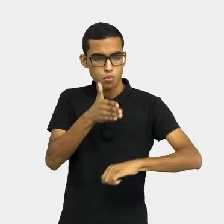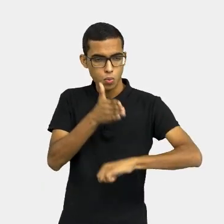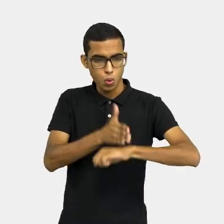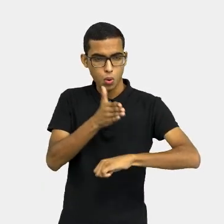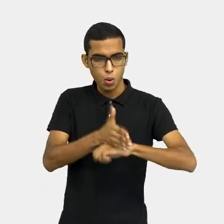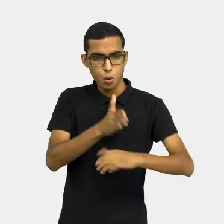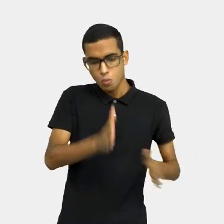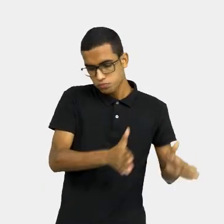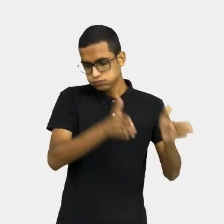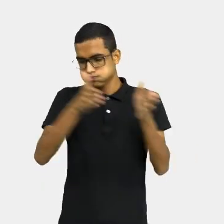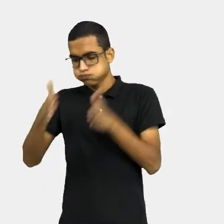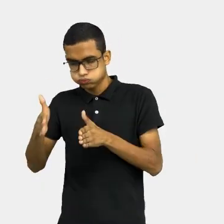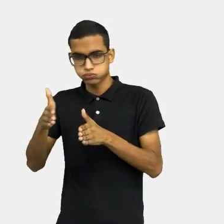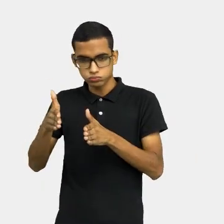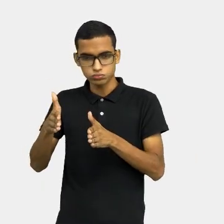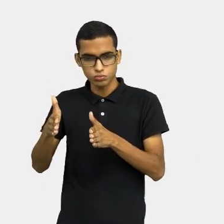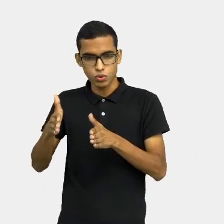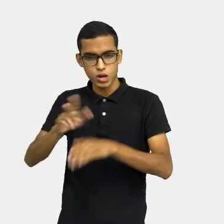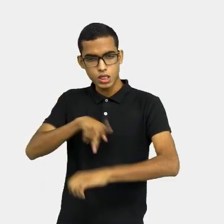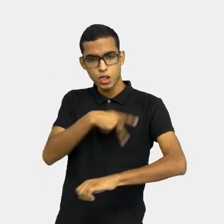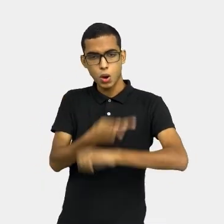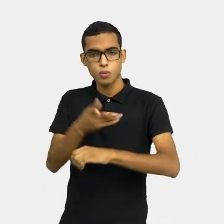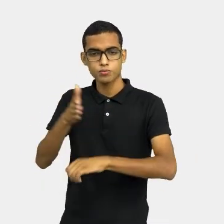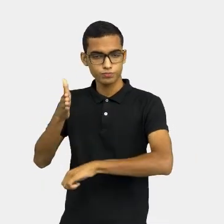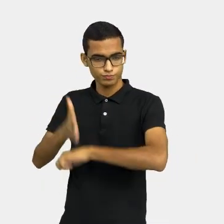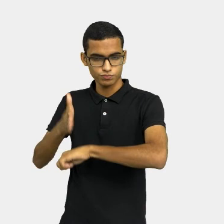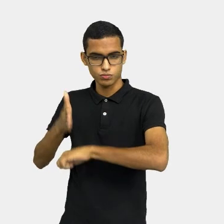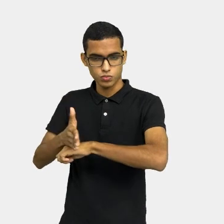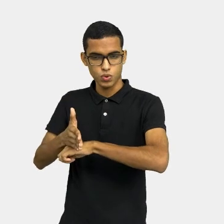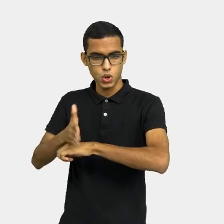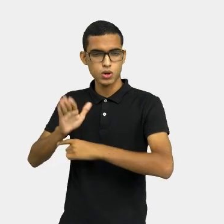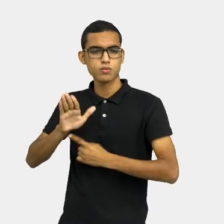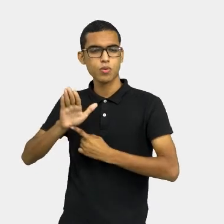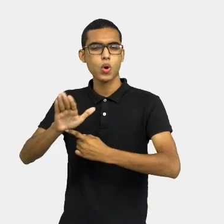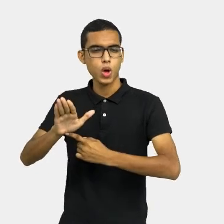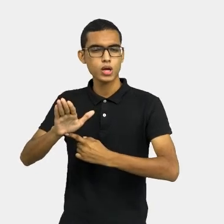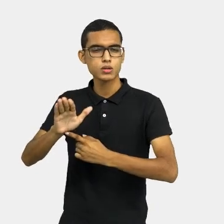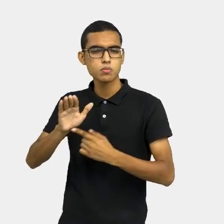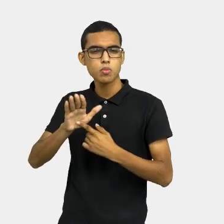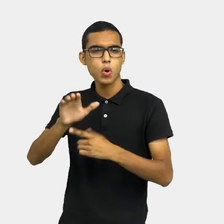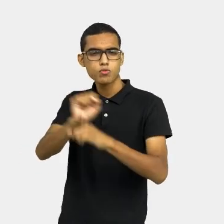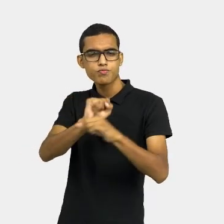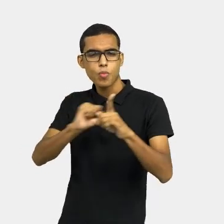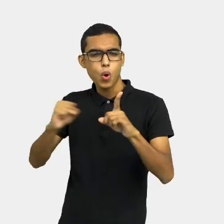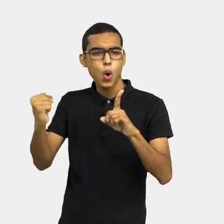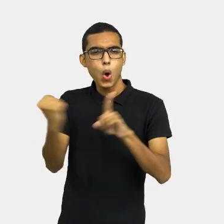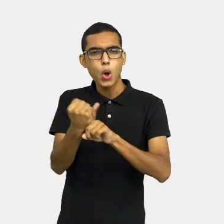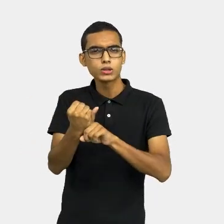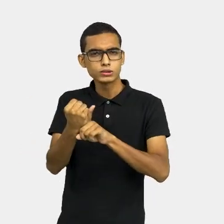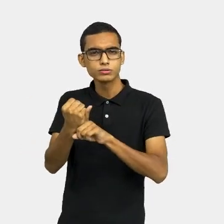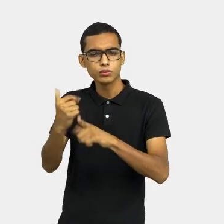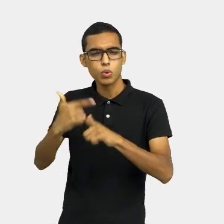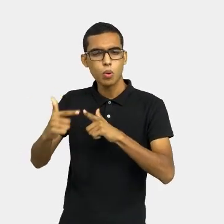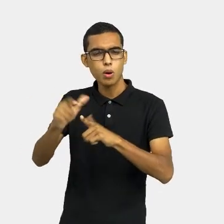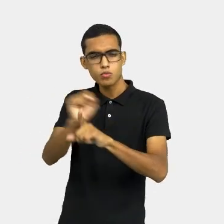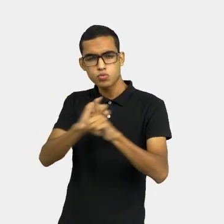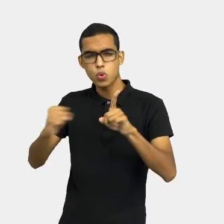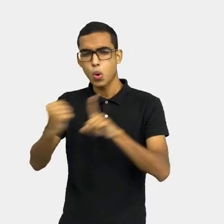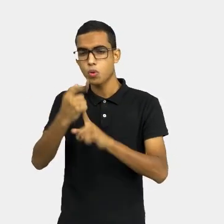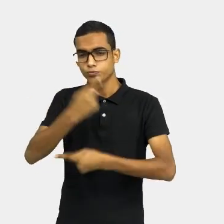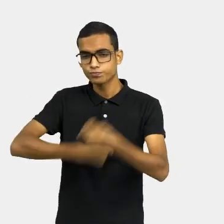era moderna para a pós-moderna, no que se refere aos impactos